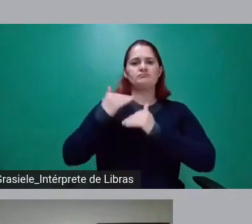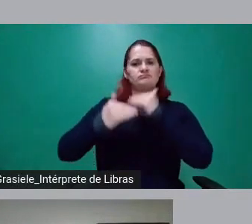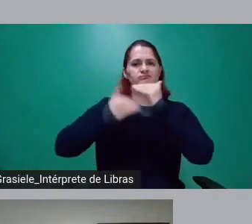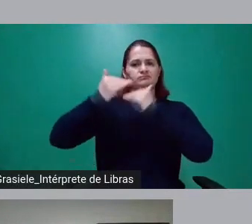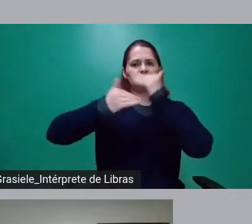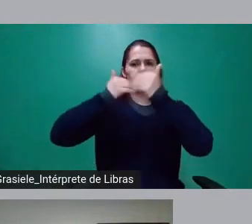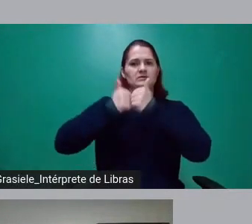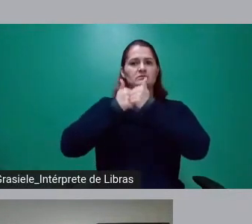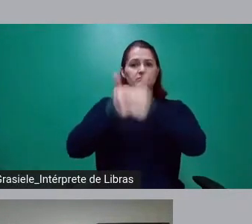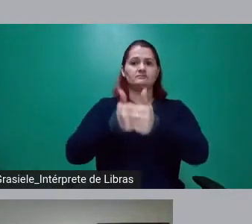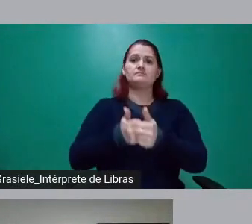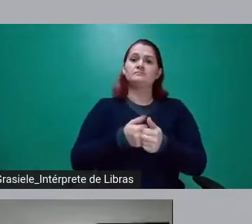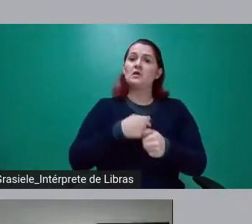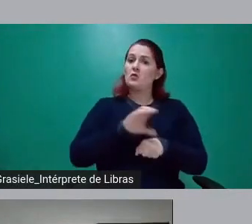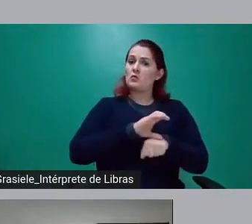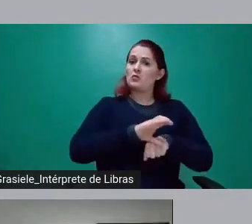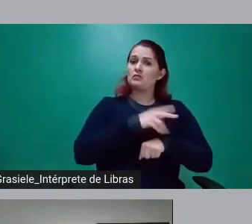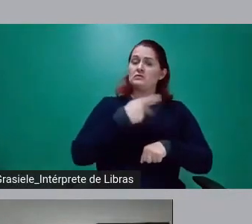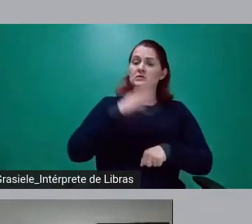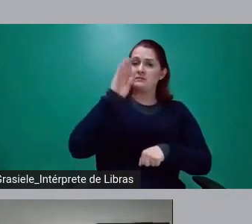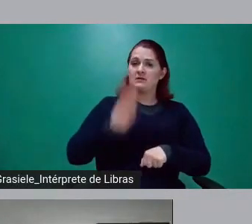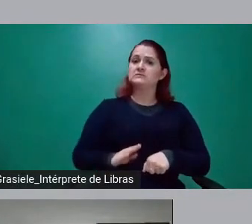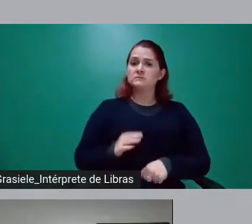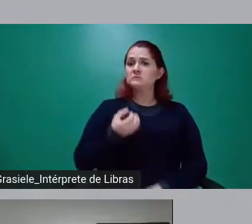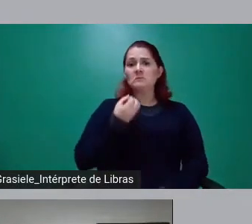não está muito bem, né? É um sonho nosso.